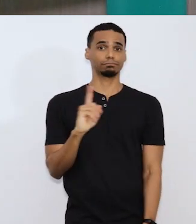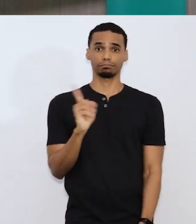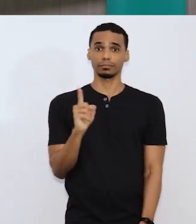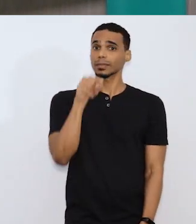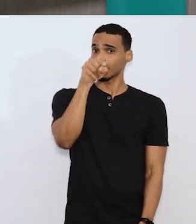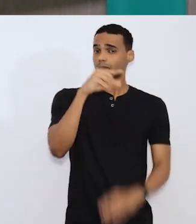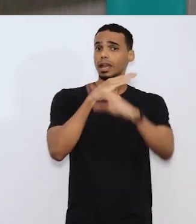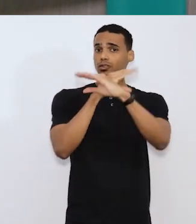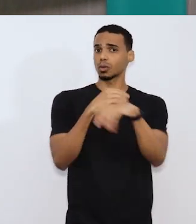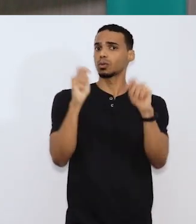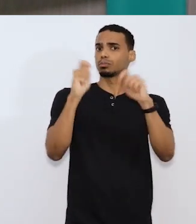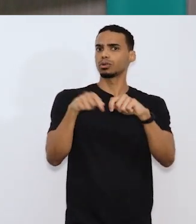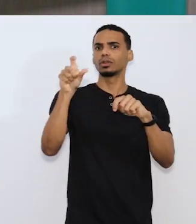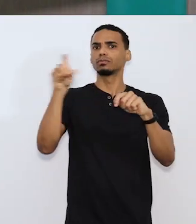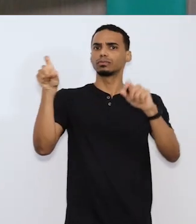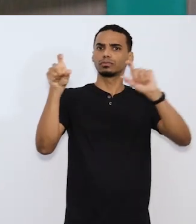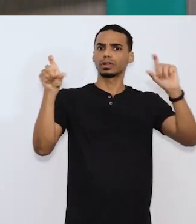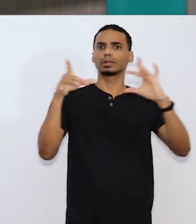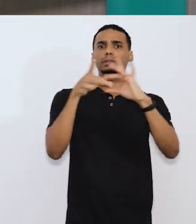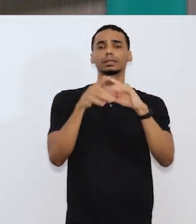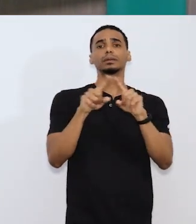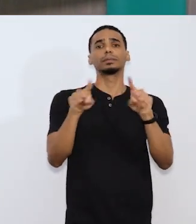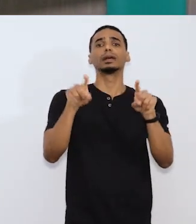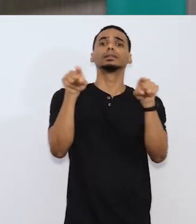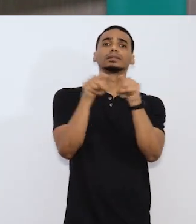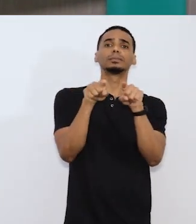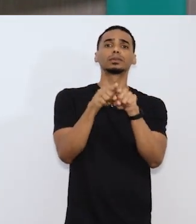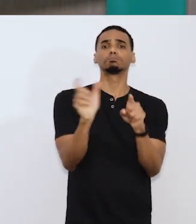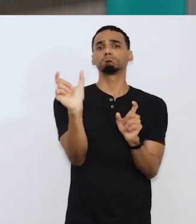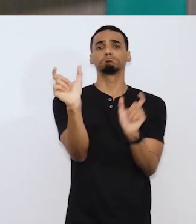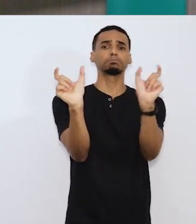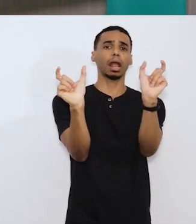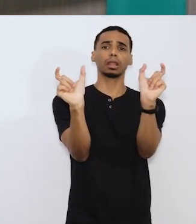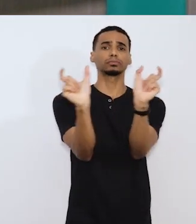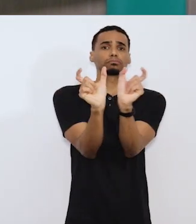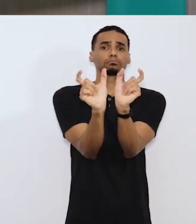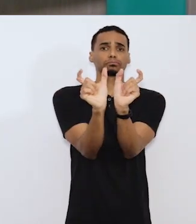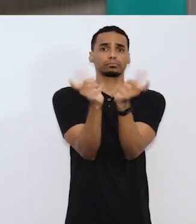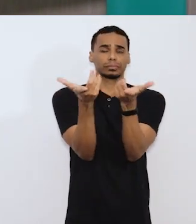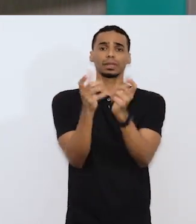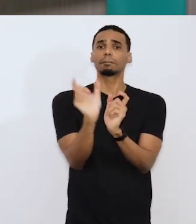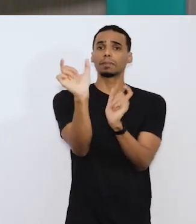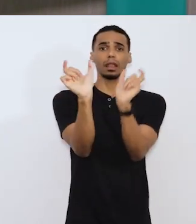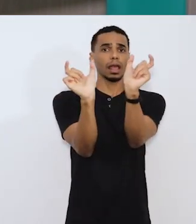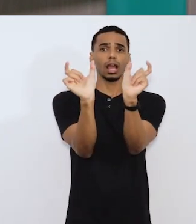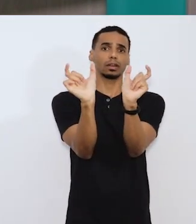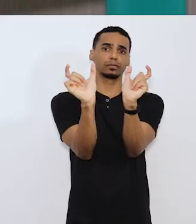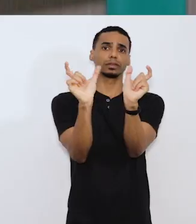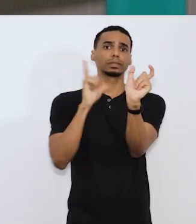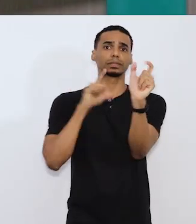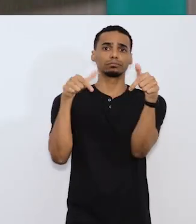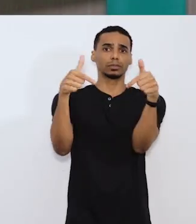conjunção, ela pode ligar orações, mas ela também pode ligar palavras. palavras de mesma função dentro de